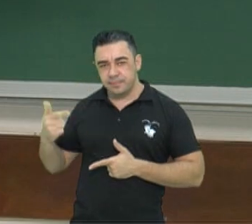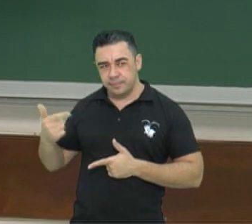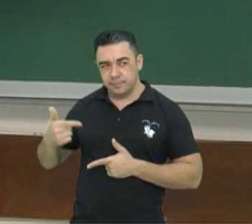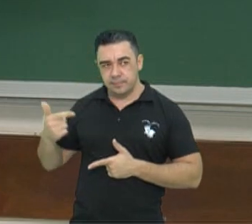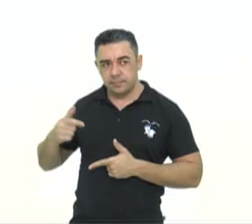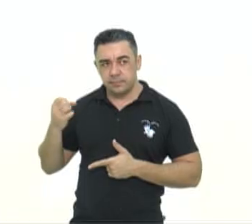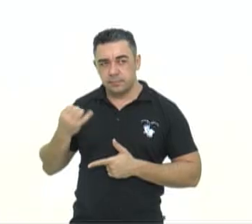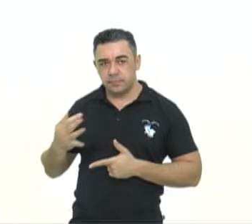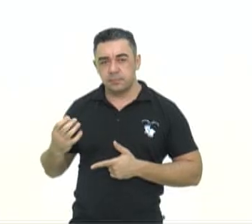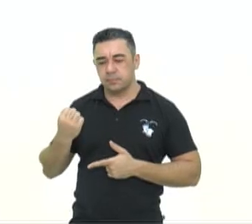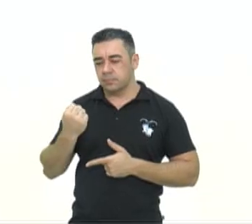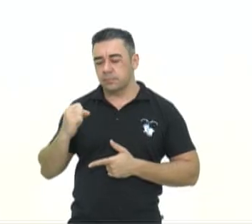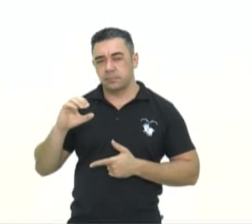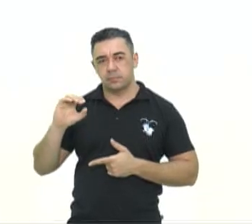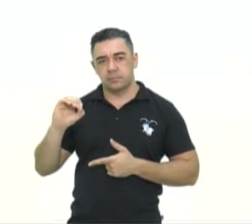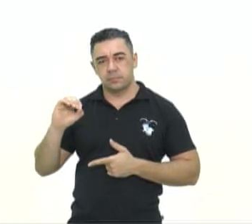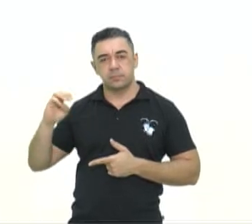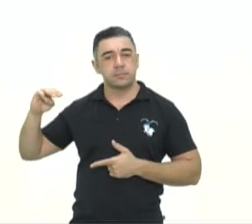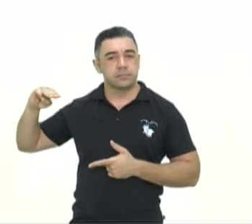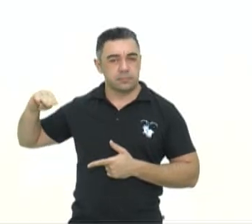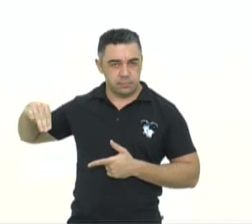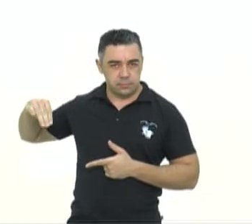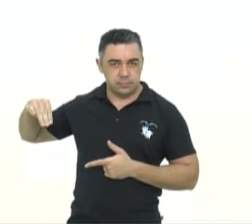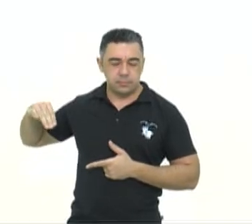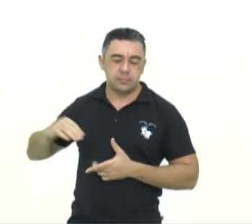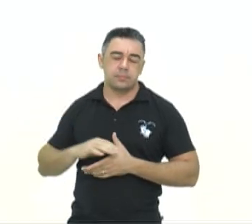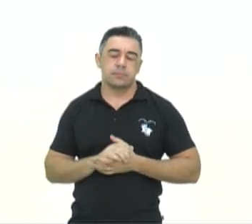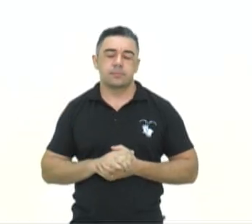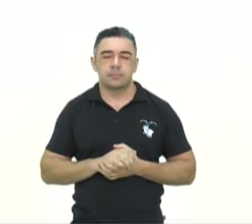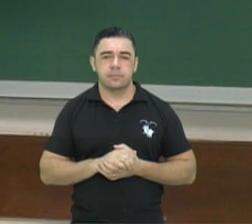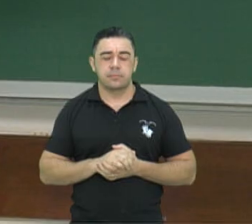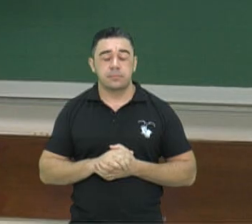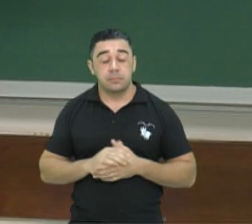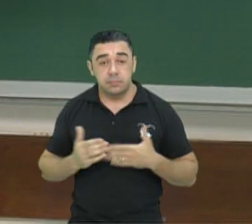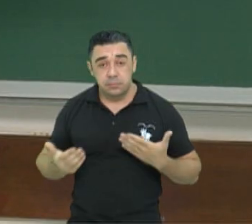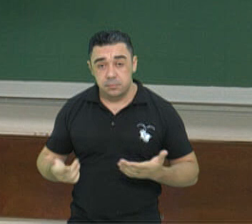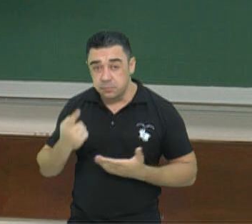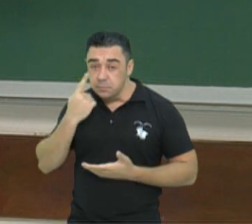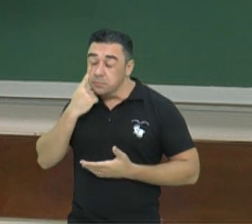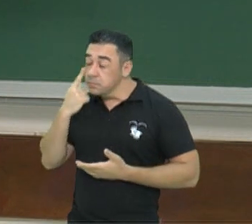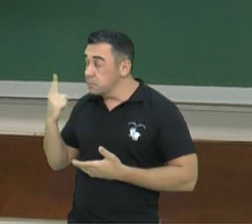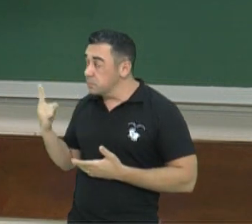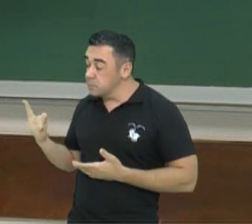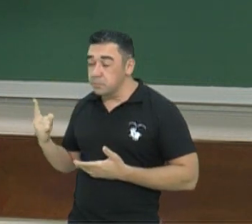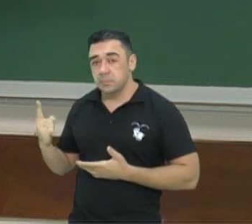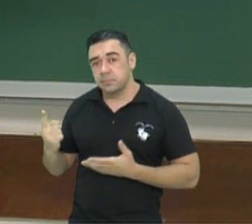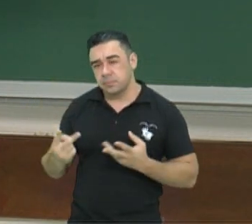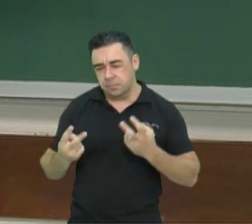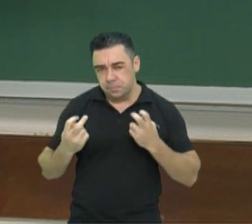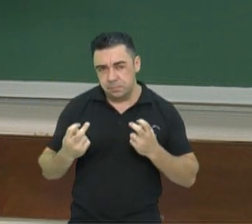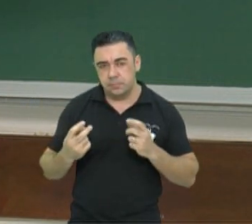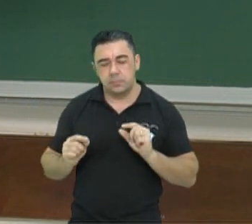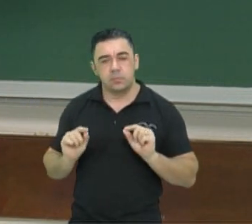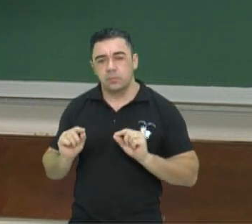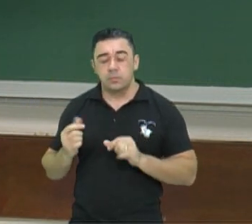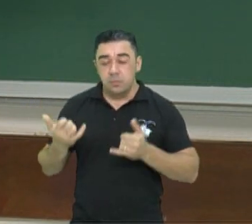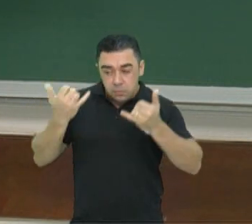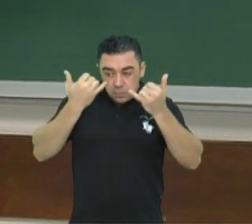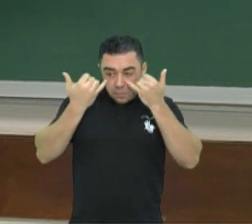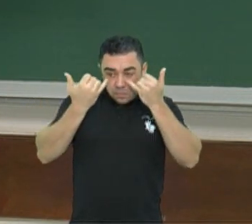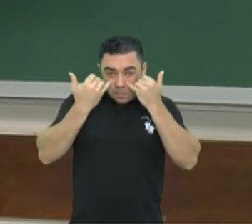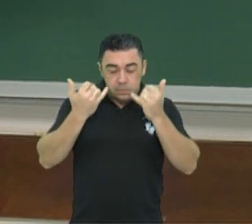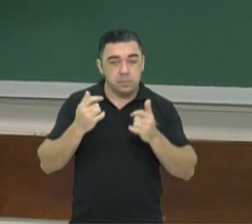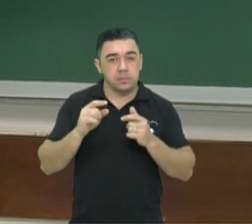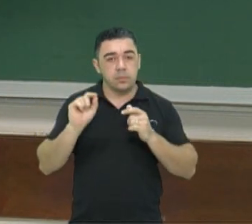vai ser 80 metros, tá? Então você veja aqui, ele me deu